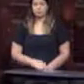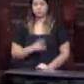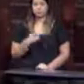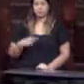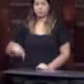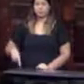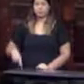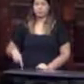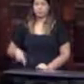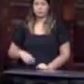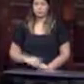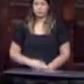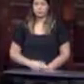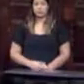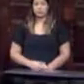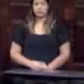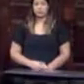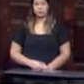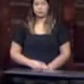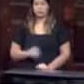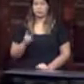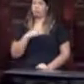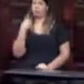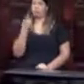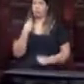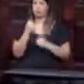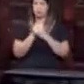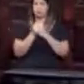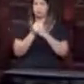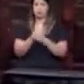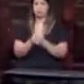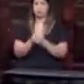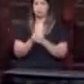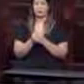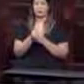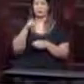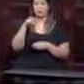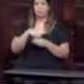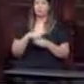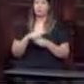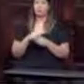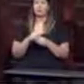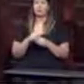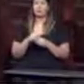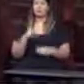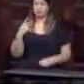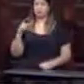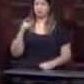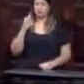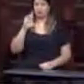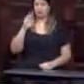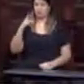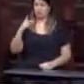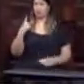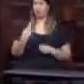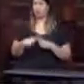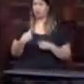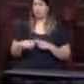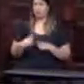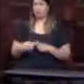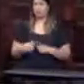Senhor presidente, nós vamos acompanhar o voto divergente do deputado Luiz Paulo pelas seguintes